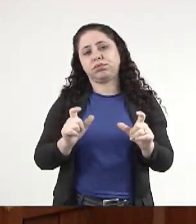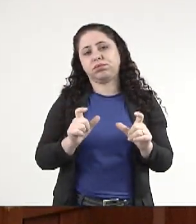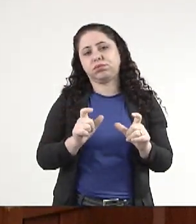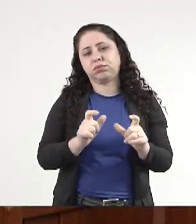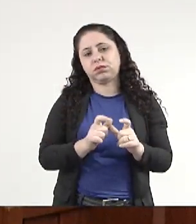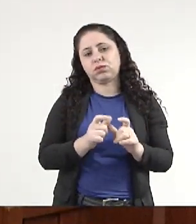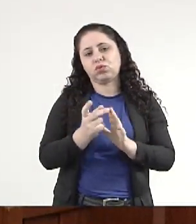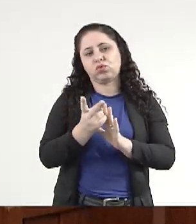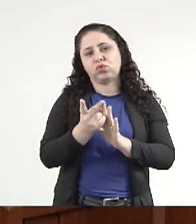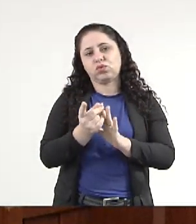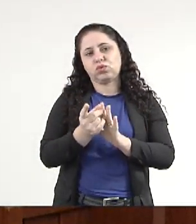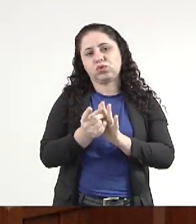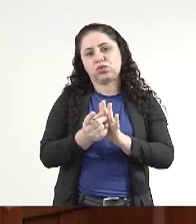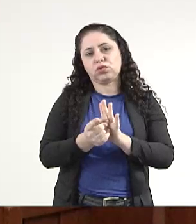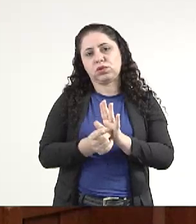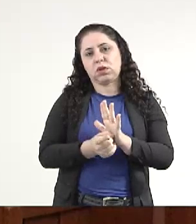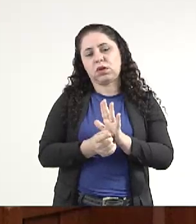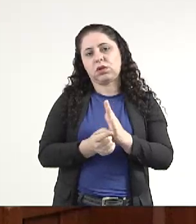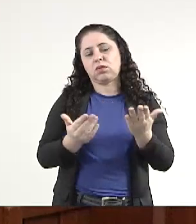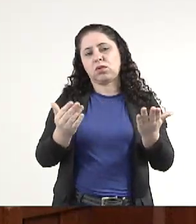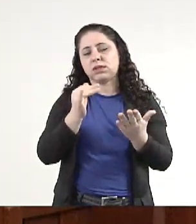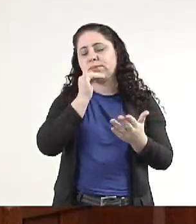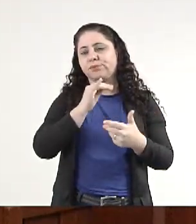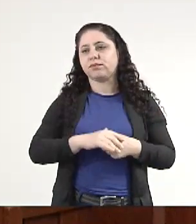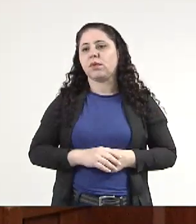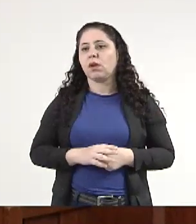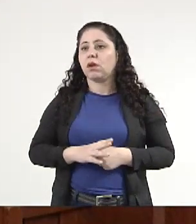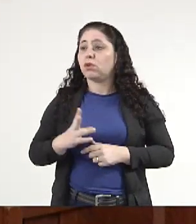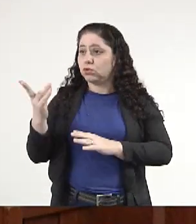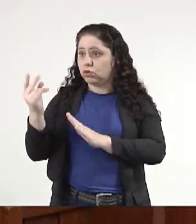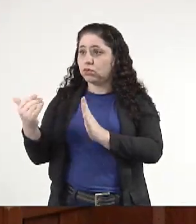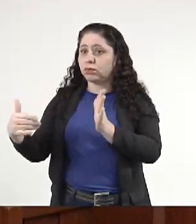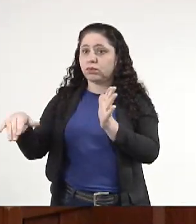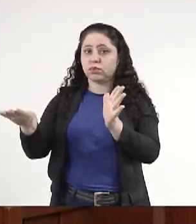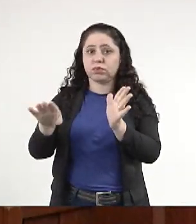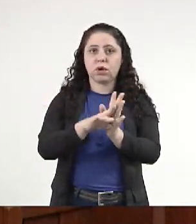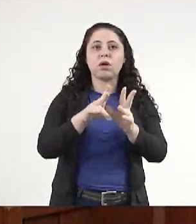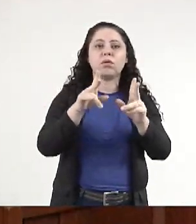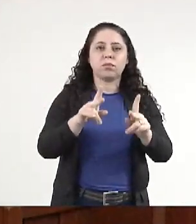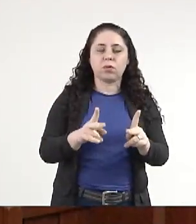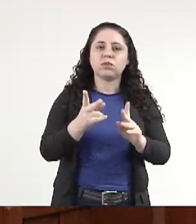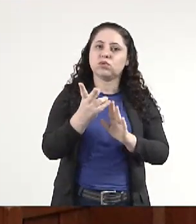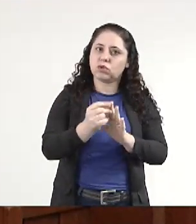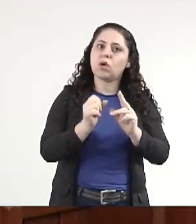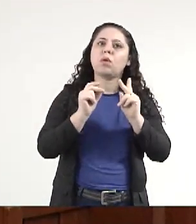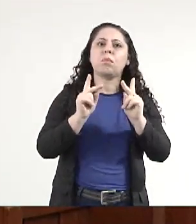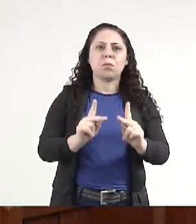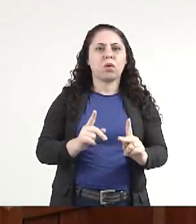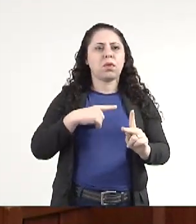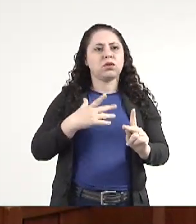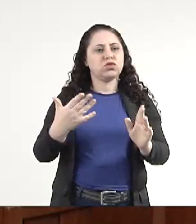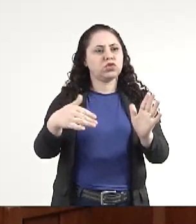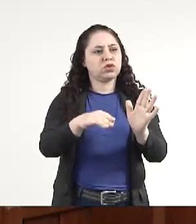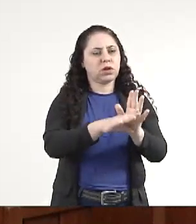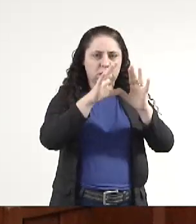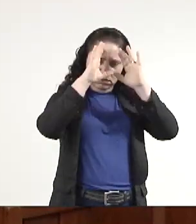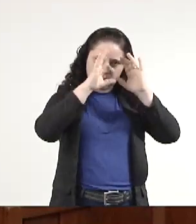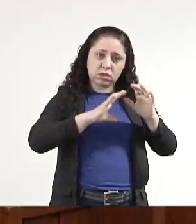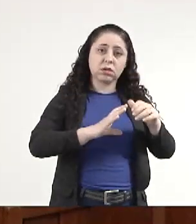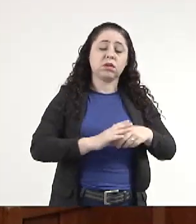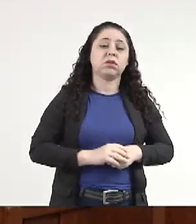as despesas, já que hoje grande parte dos recursos que chegam são financiamentos públicos, é dinheiro público que chega no